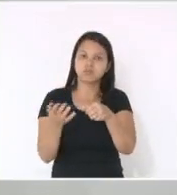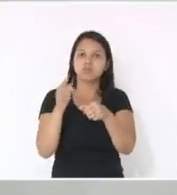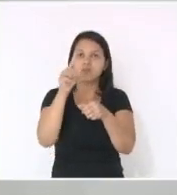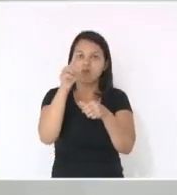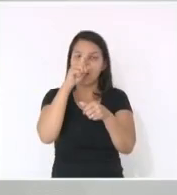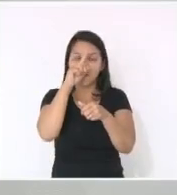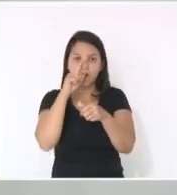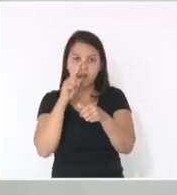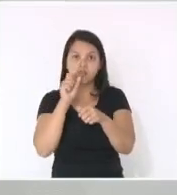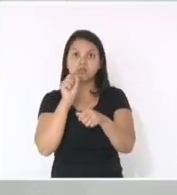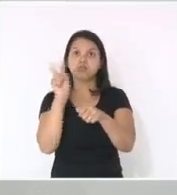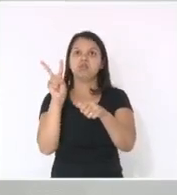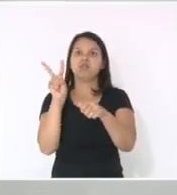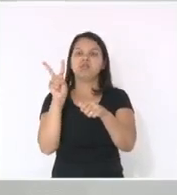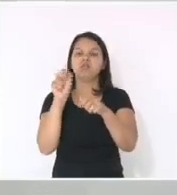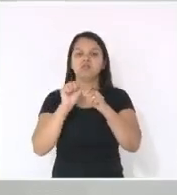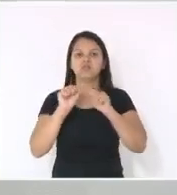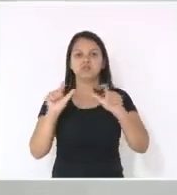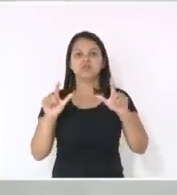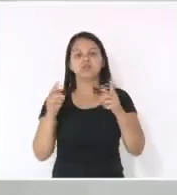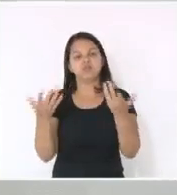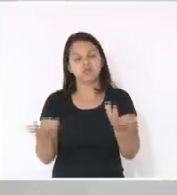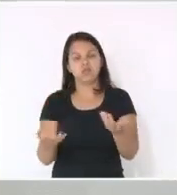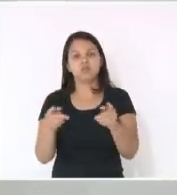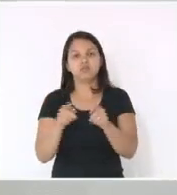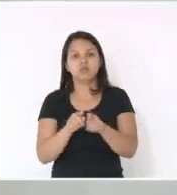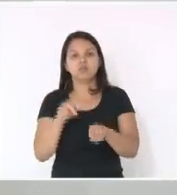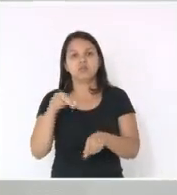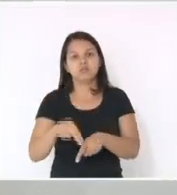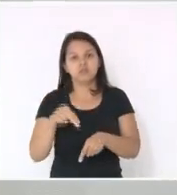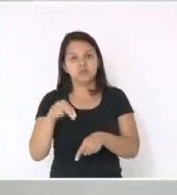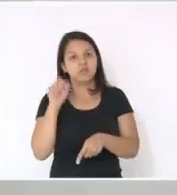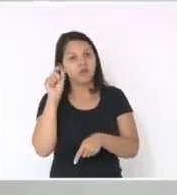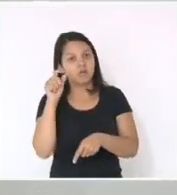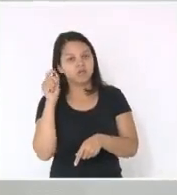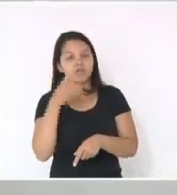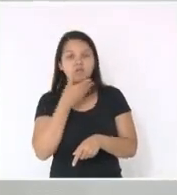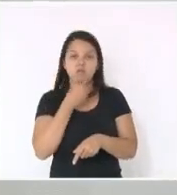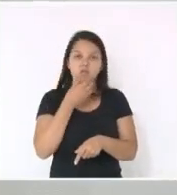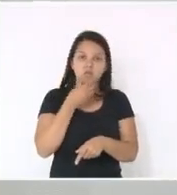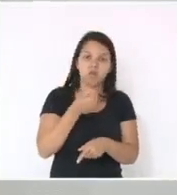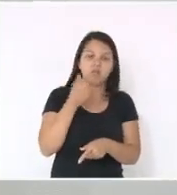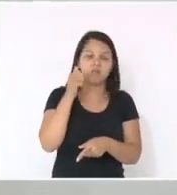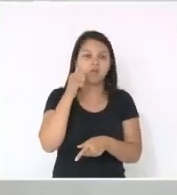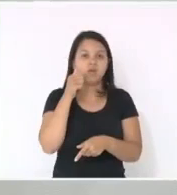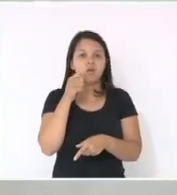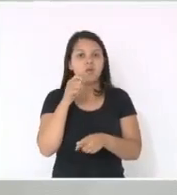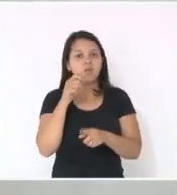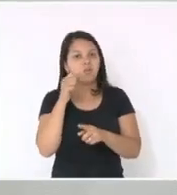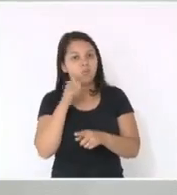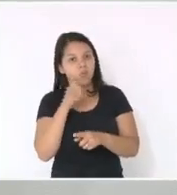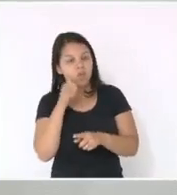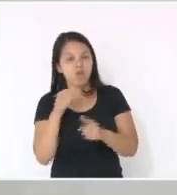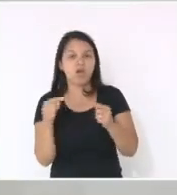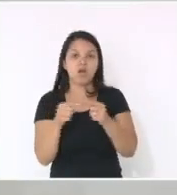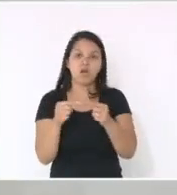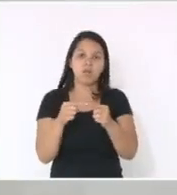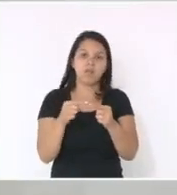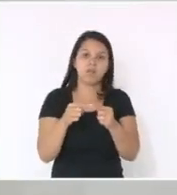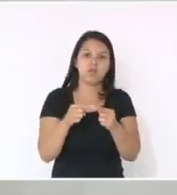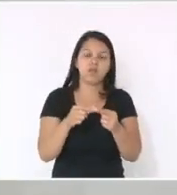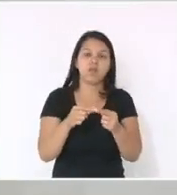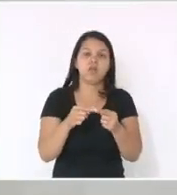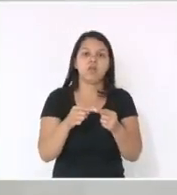o novembro azul, em função da saúde do homem, temos o chamado mês de maio, maio amarelo. E